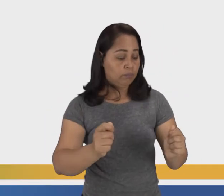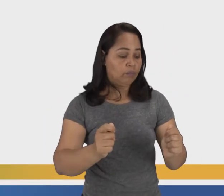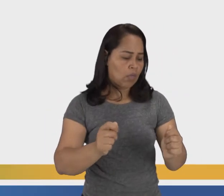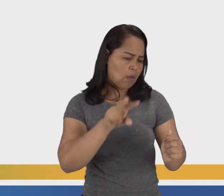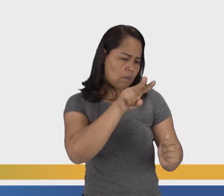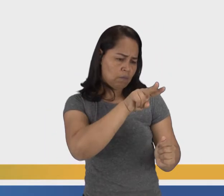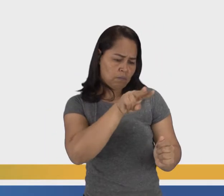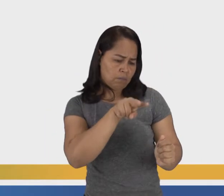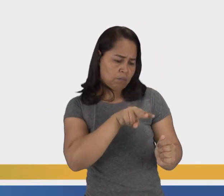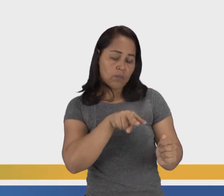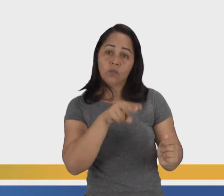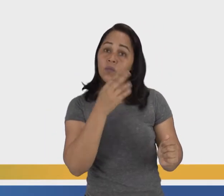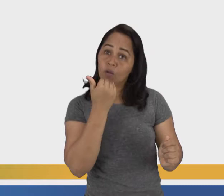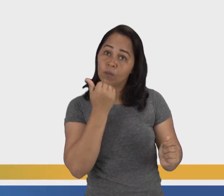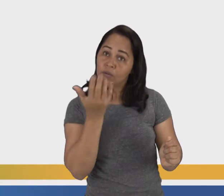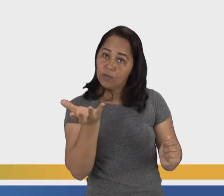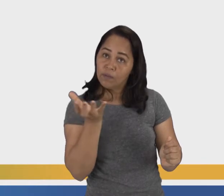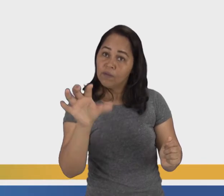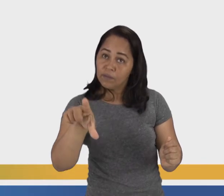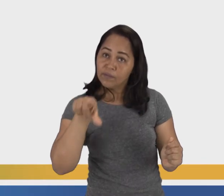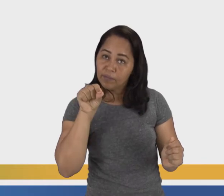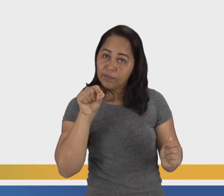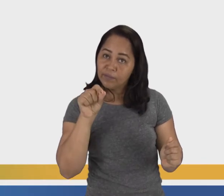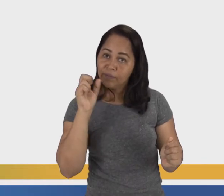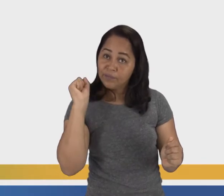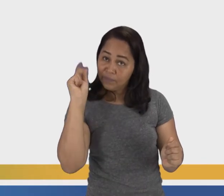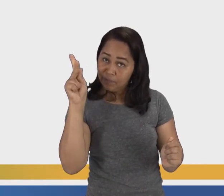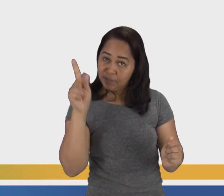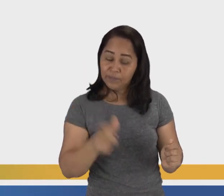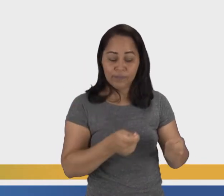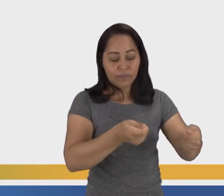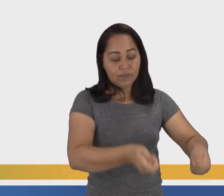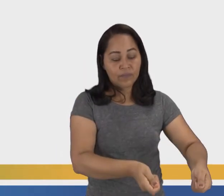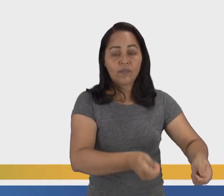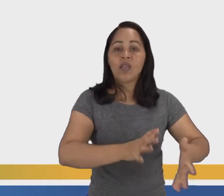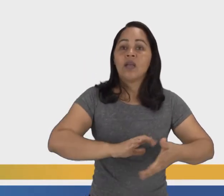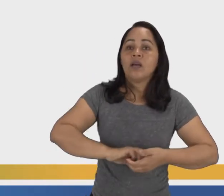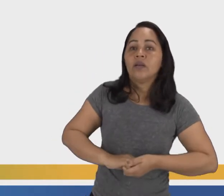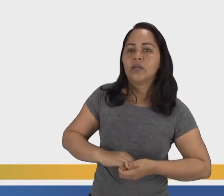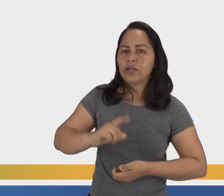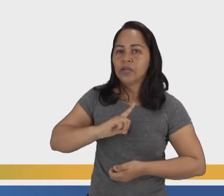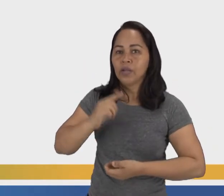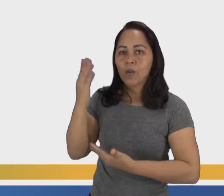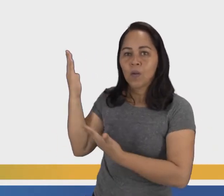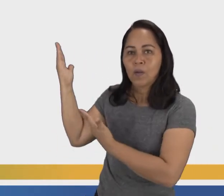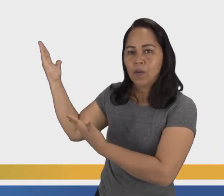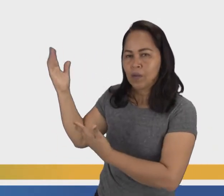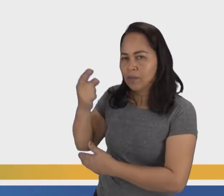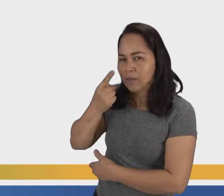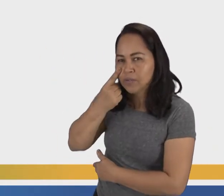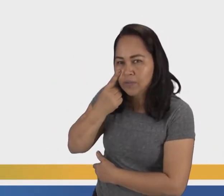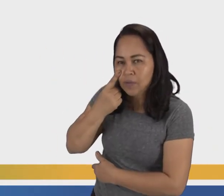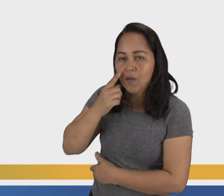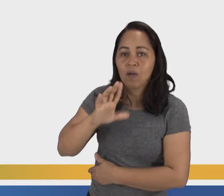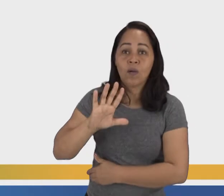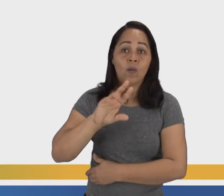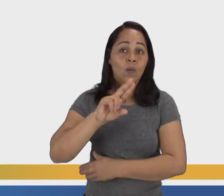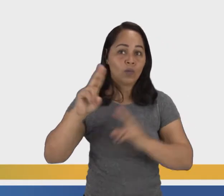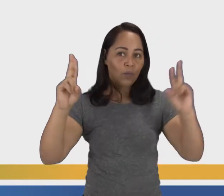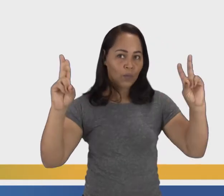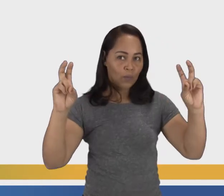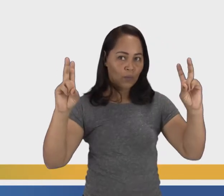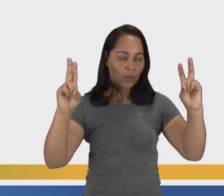de um restaurante, ok? Olha aqui esse outro gênero. Temos aí assim, guacamole, que é um prato típico